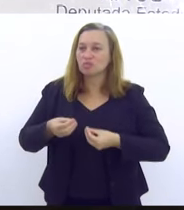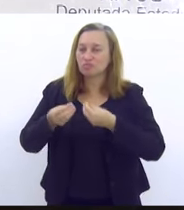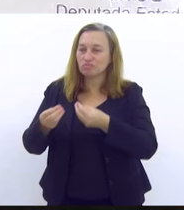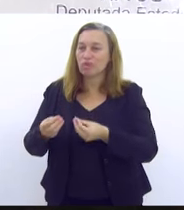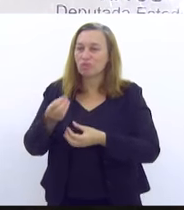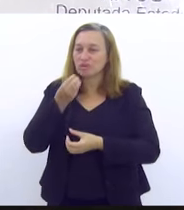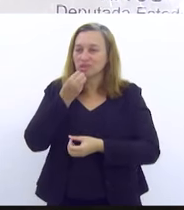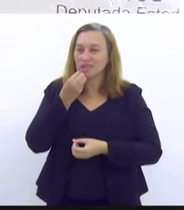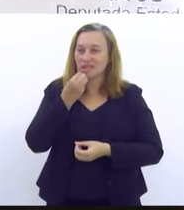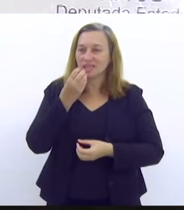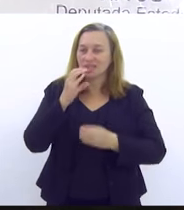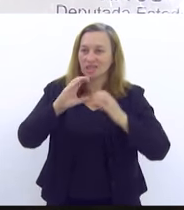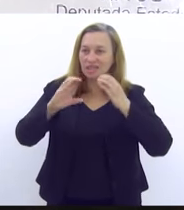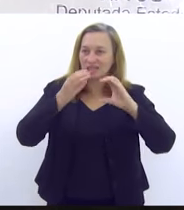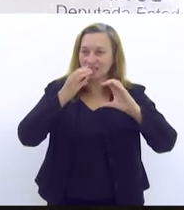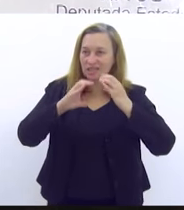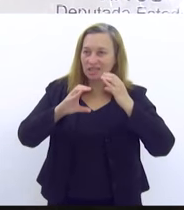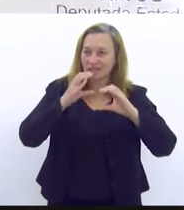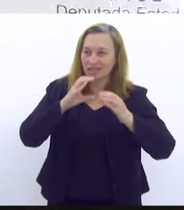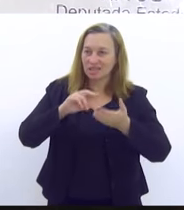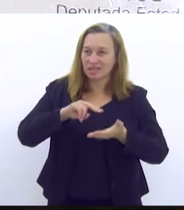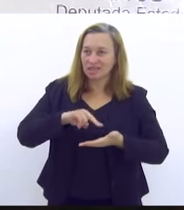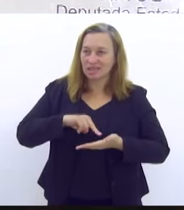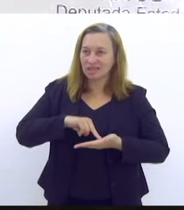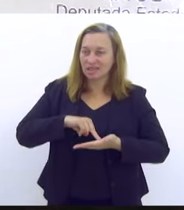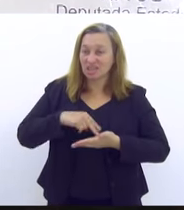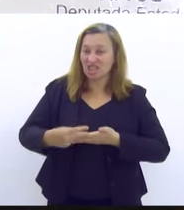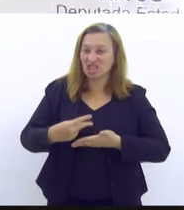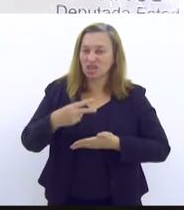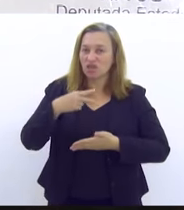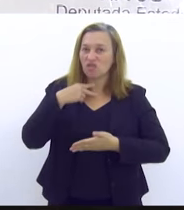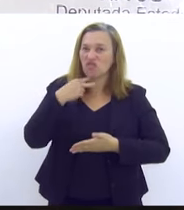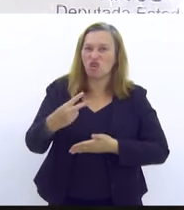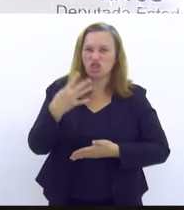cantar. Isso. Pastor caiu da cadeira. Isso. Que vozeirão.